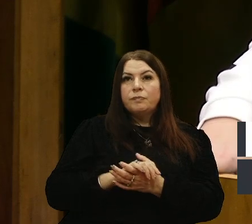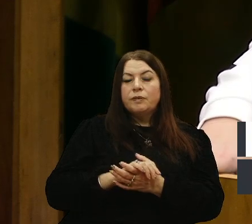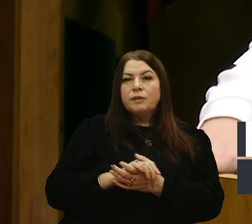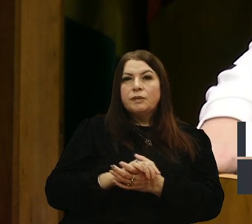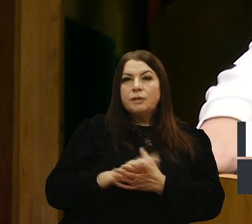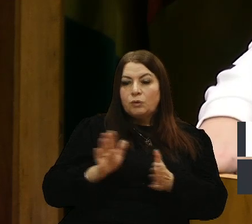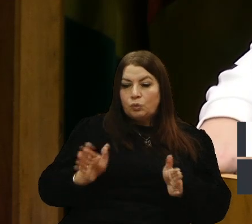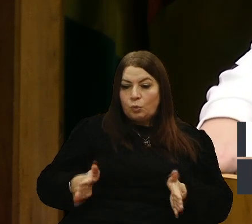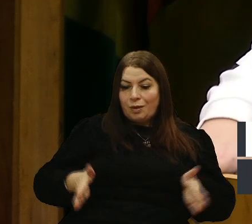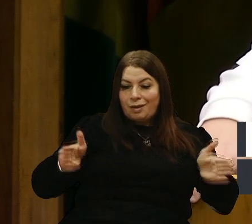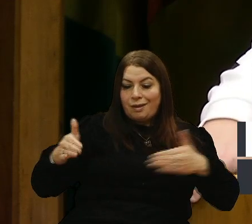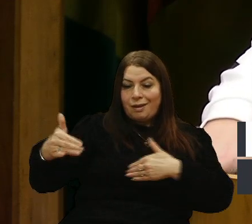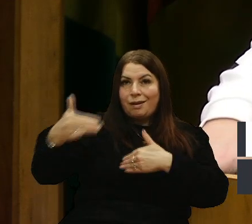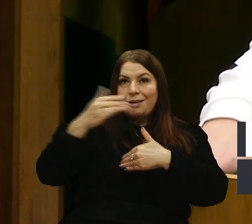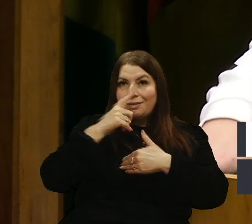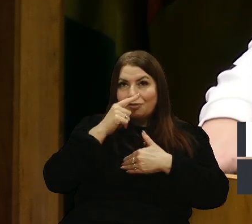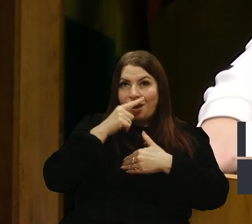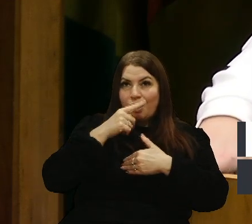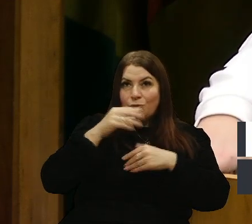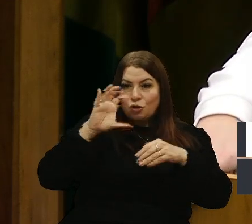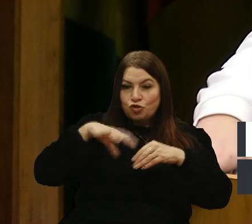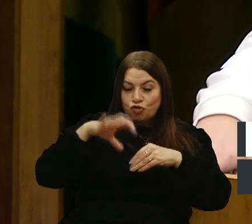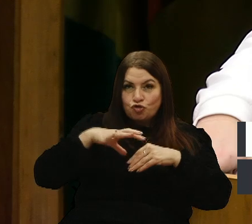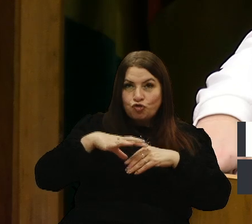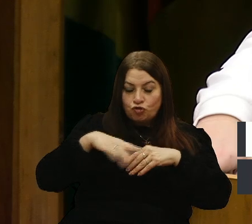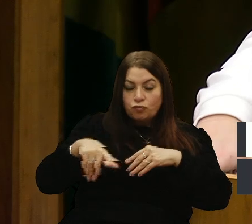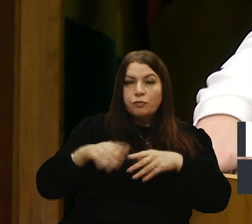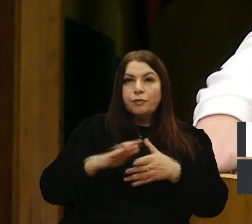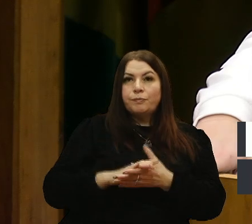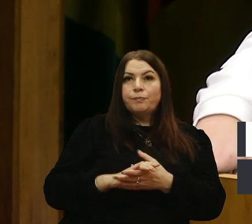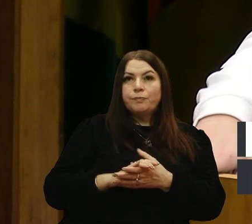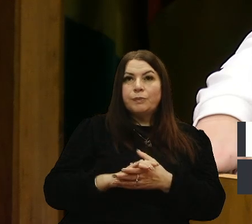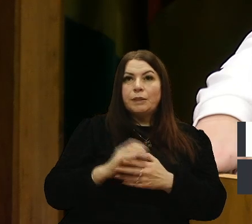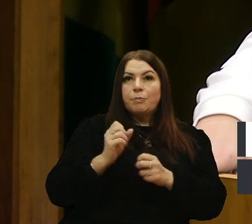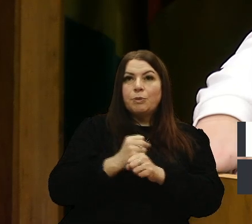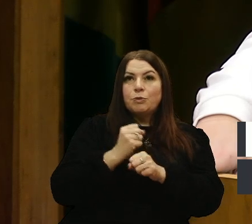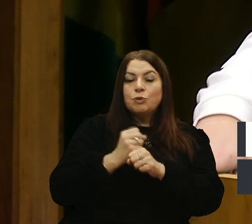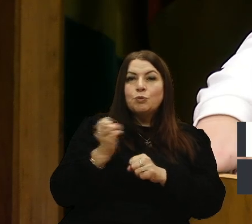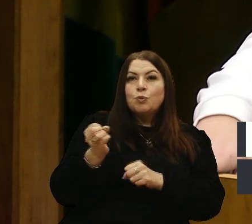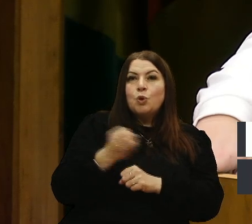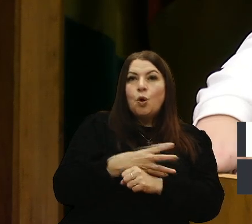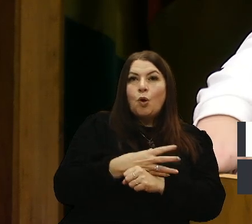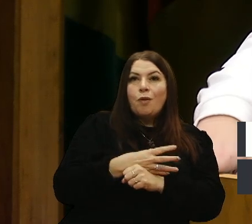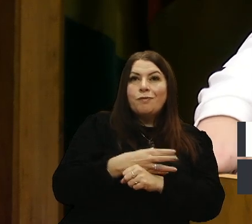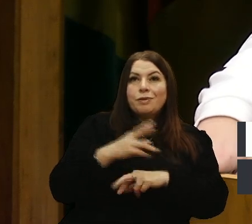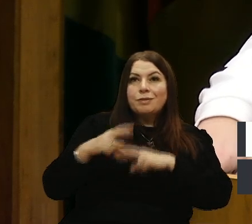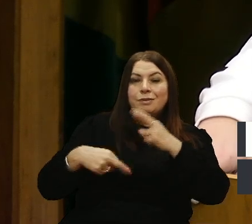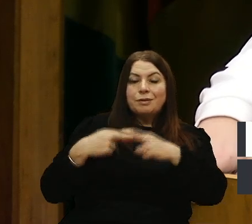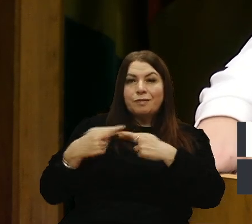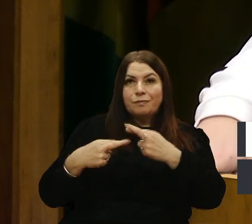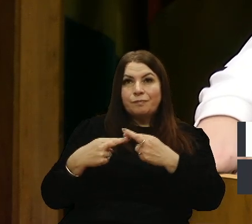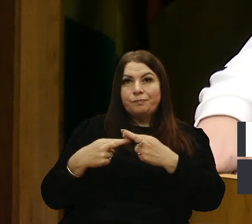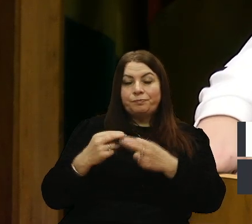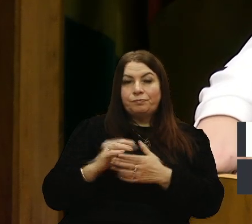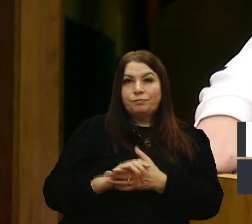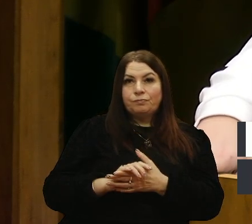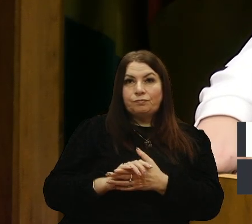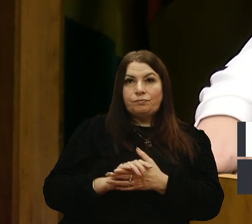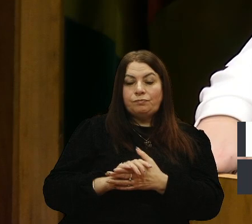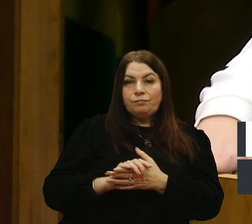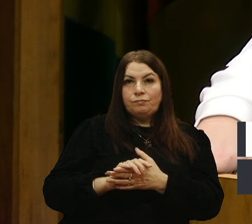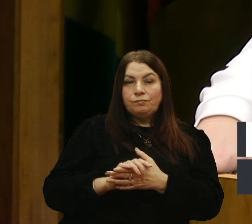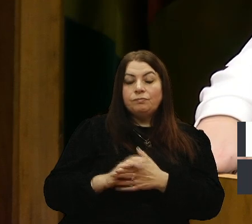de detenção de águas da chuva, para aquelas construções novas e as reformas que